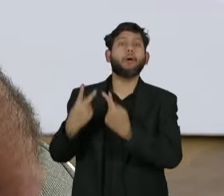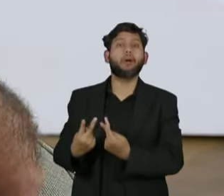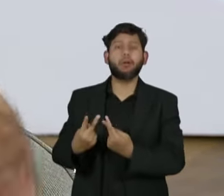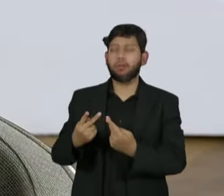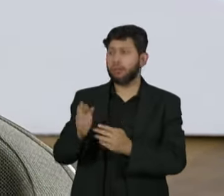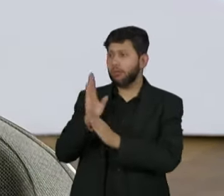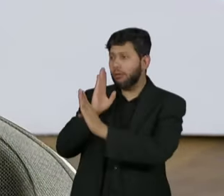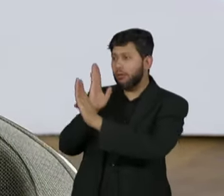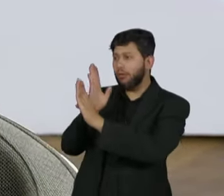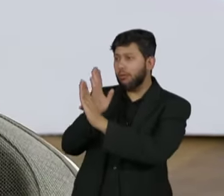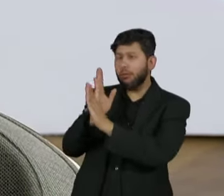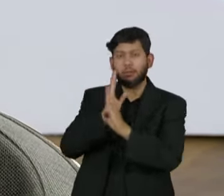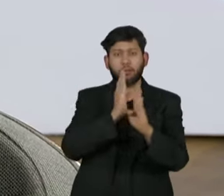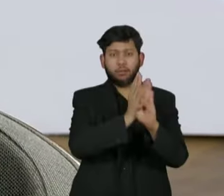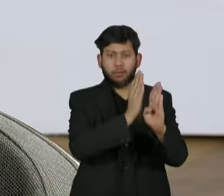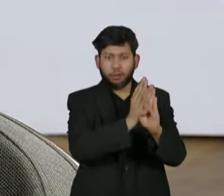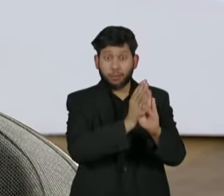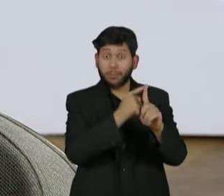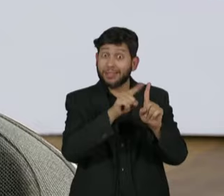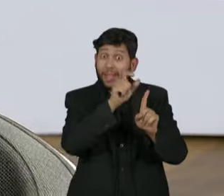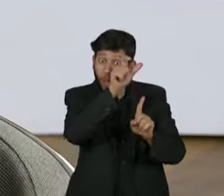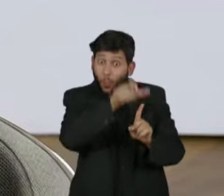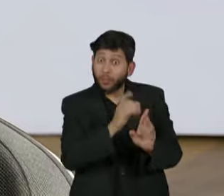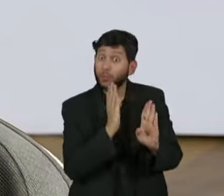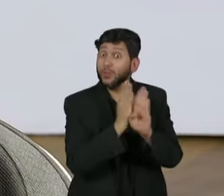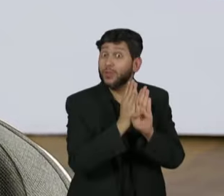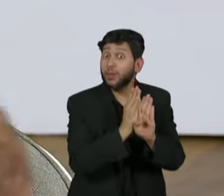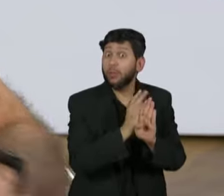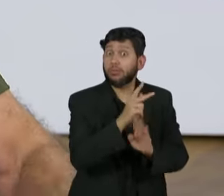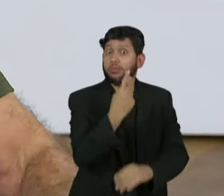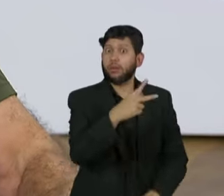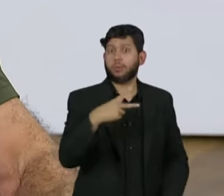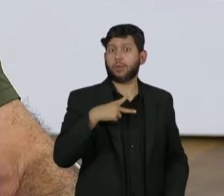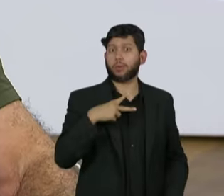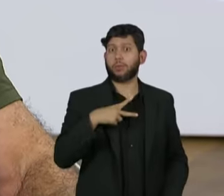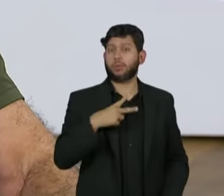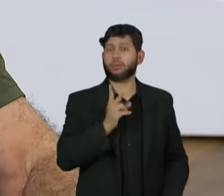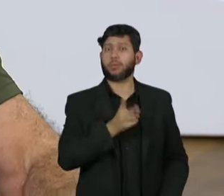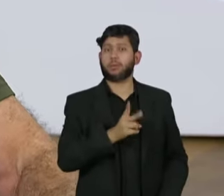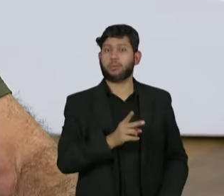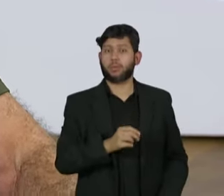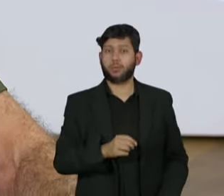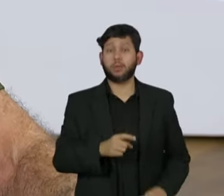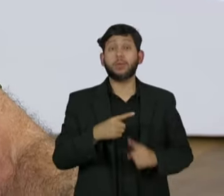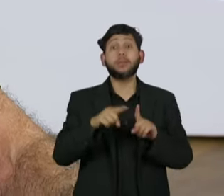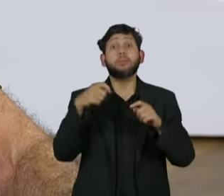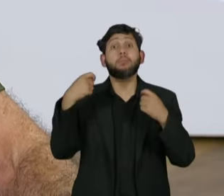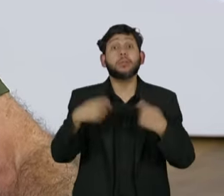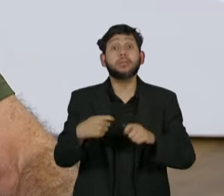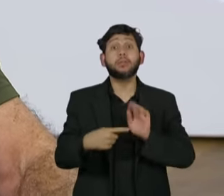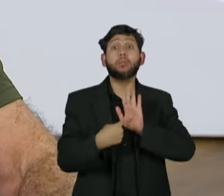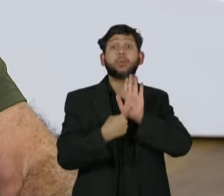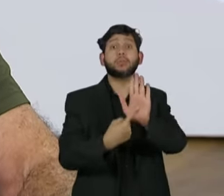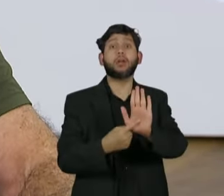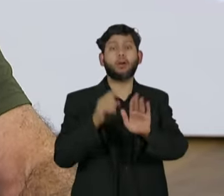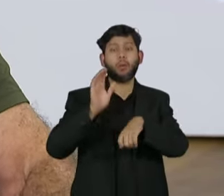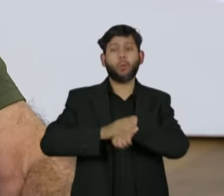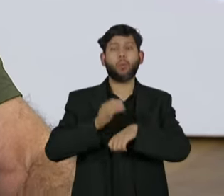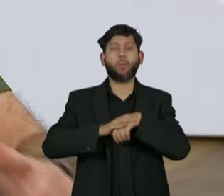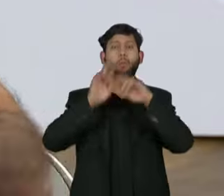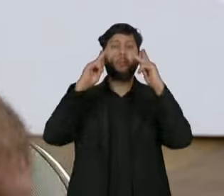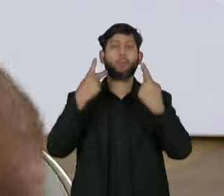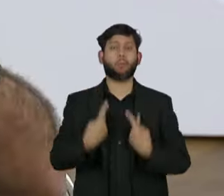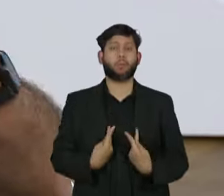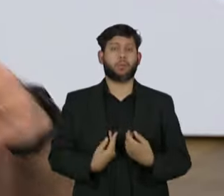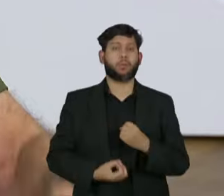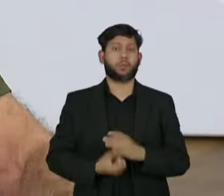na mesma medida que você garante a privacidade mas o que sai do outro lado você diz essencialmente produzido por um humano ainda assim